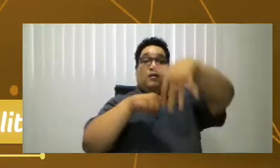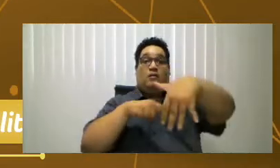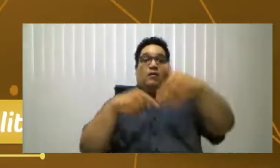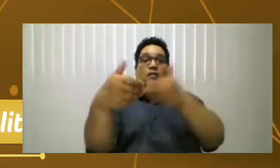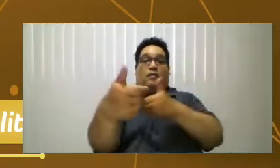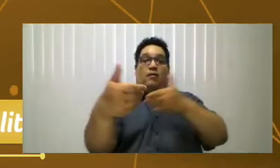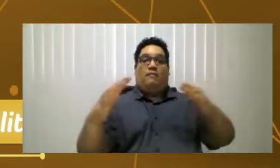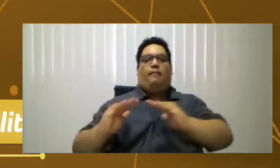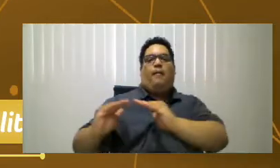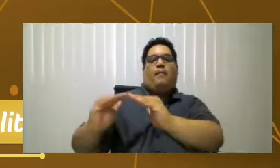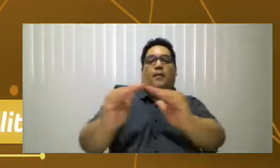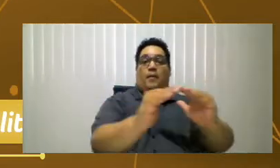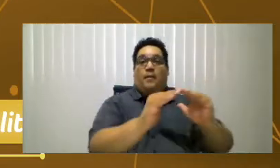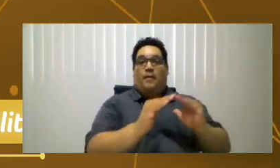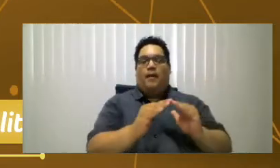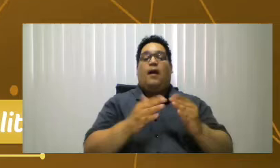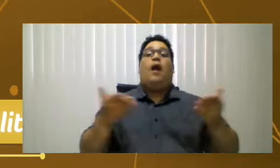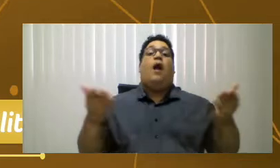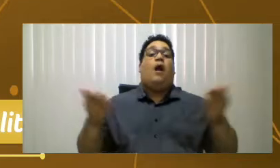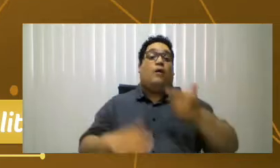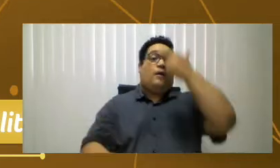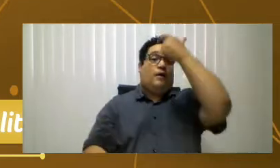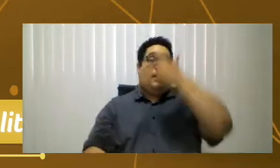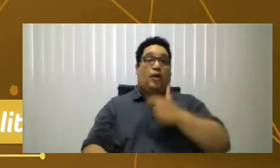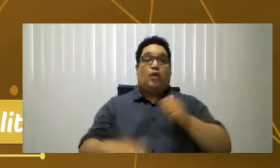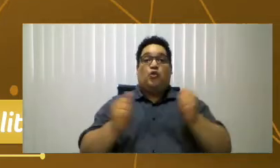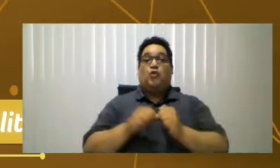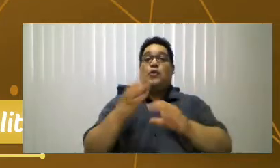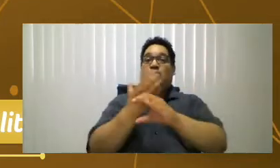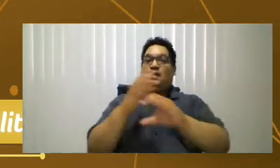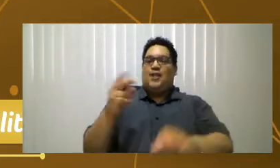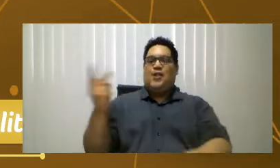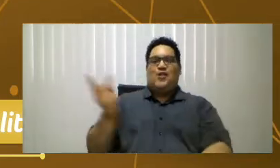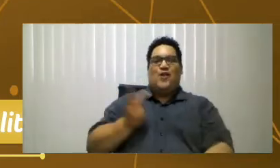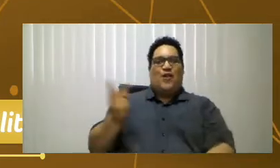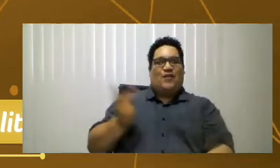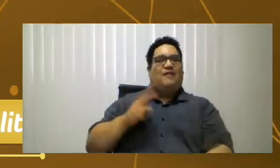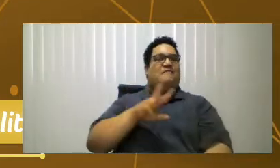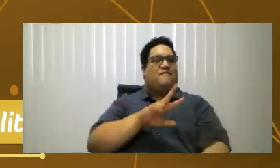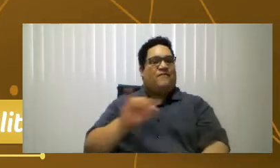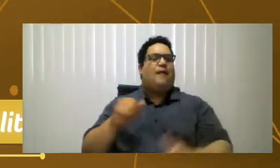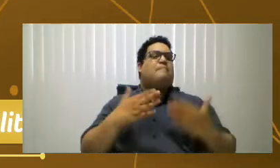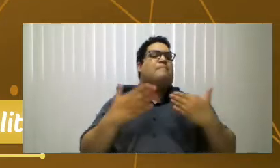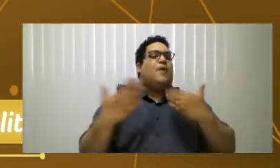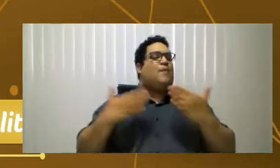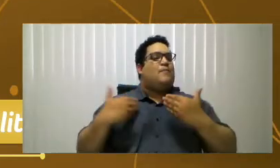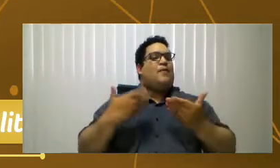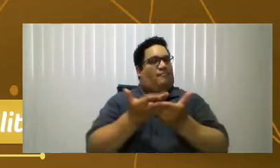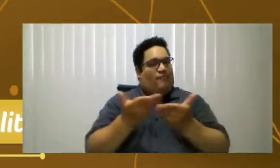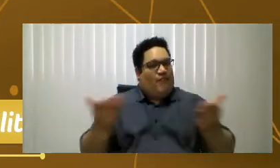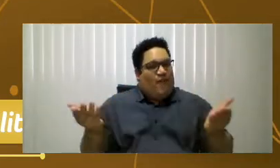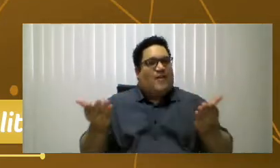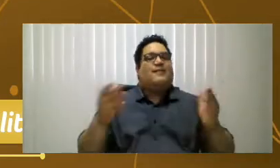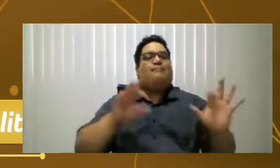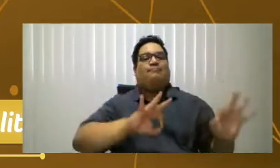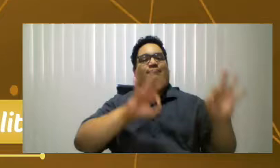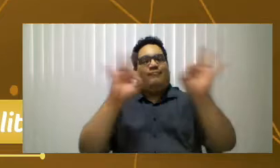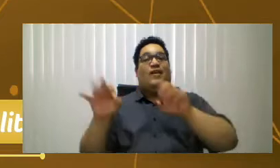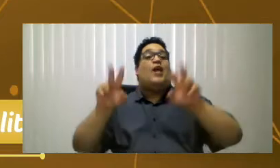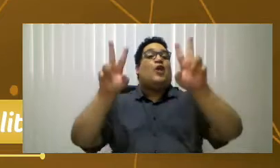de agora, eu e o engenheiro Silas Valente estaremos conversando com você sobre